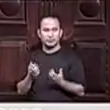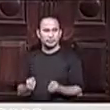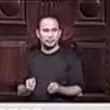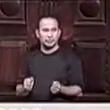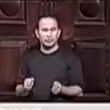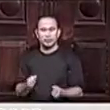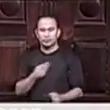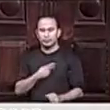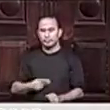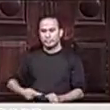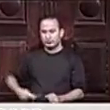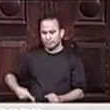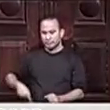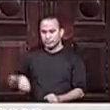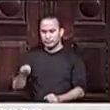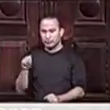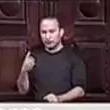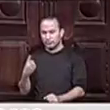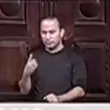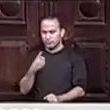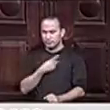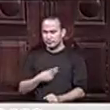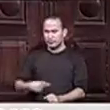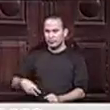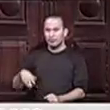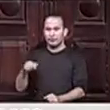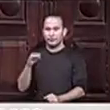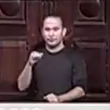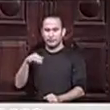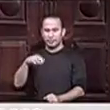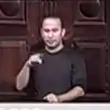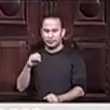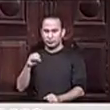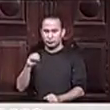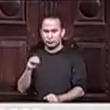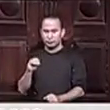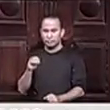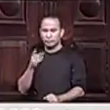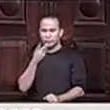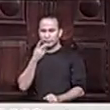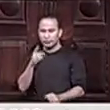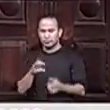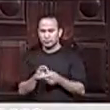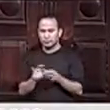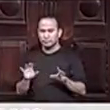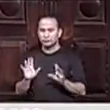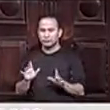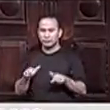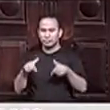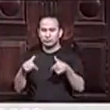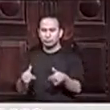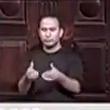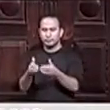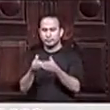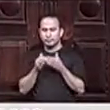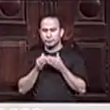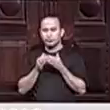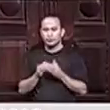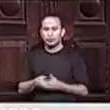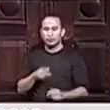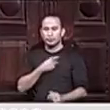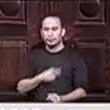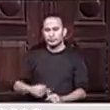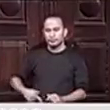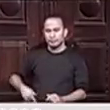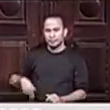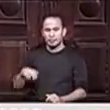nosso presidente de honra, ex-presidente Fernando Henrique Cardoso, que já publicamente se manifestou pedindo ao presidente da